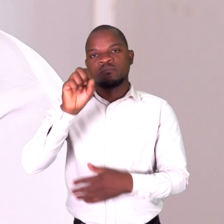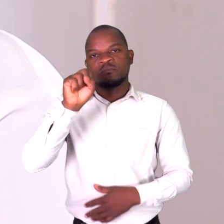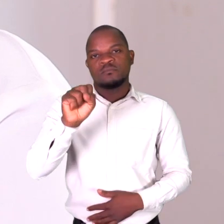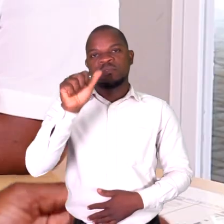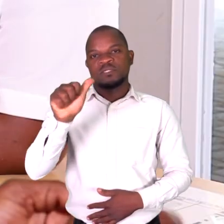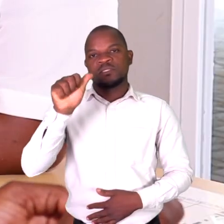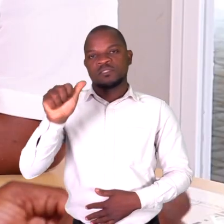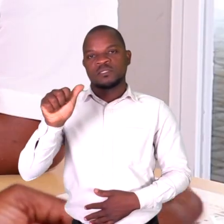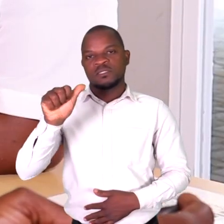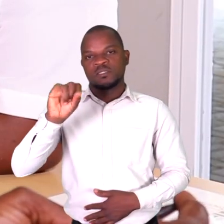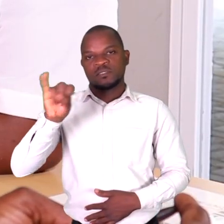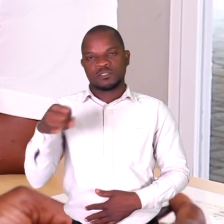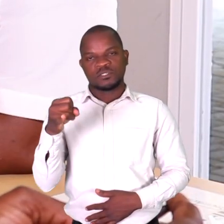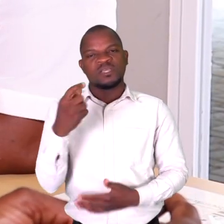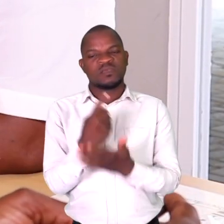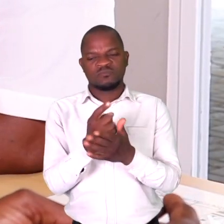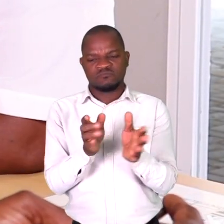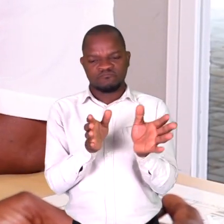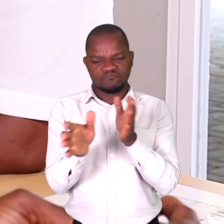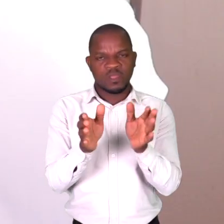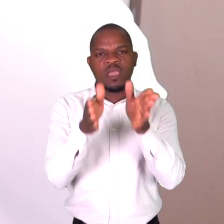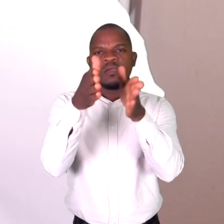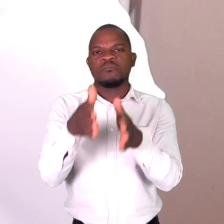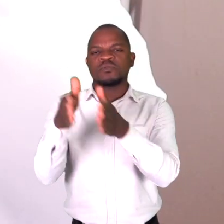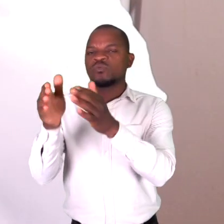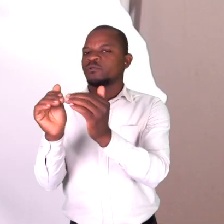mesma maneira! Seja ela com deficiência ou não!